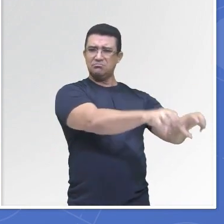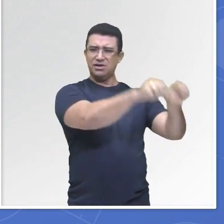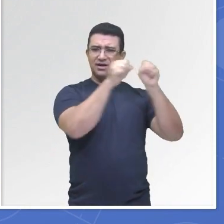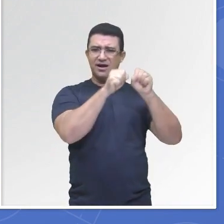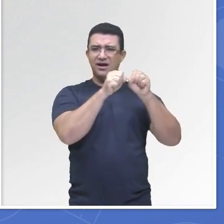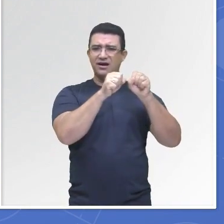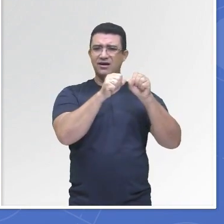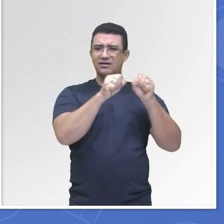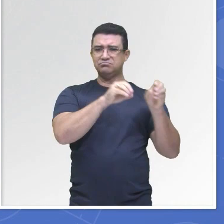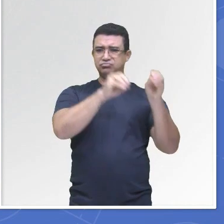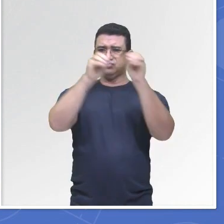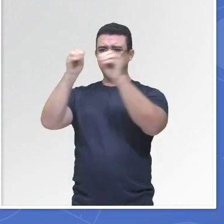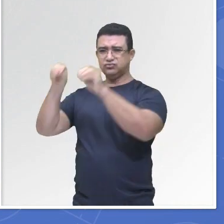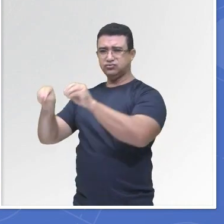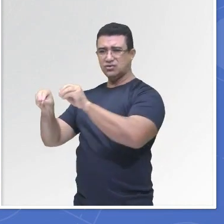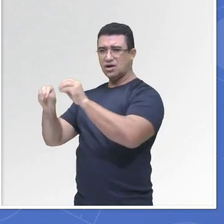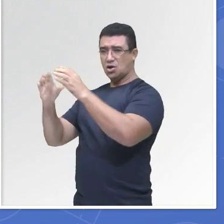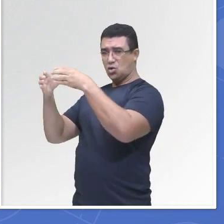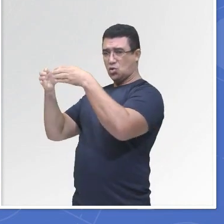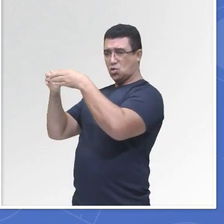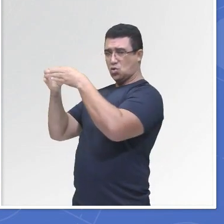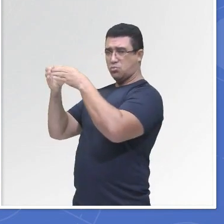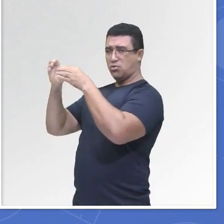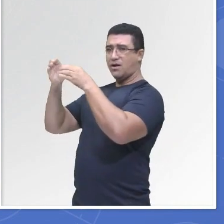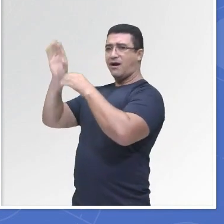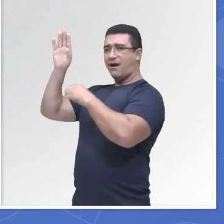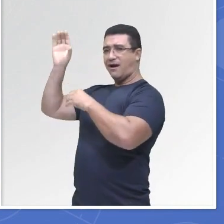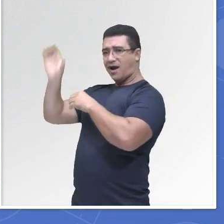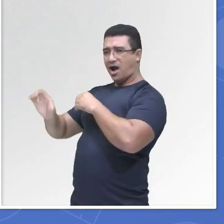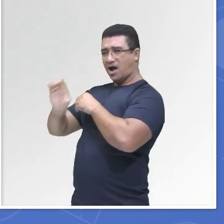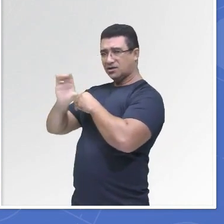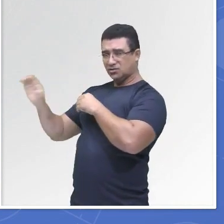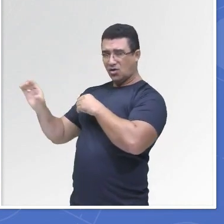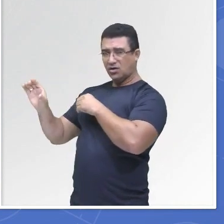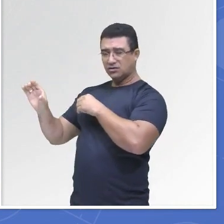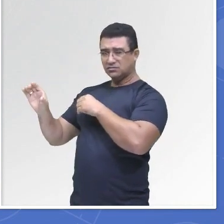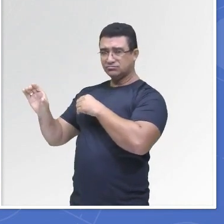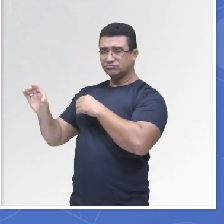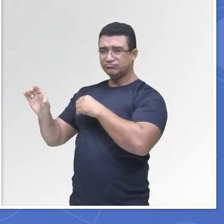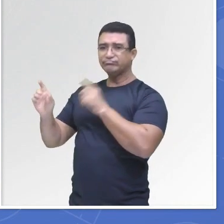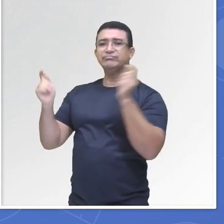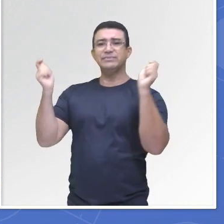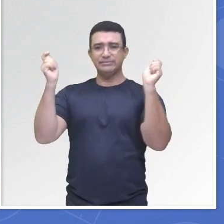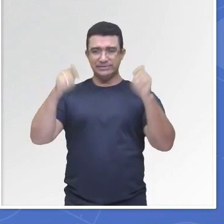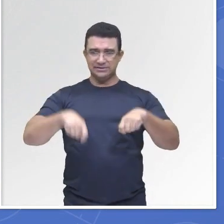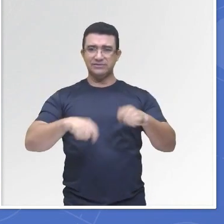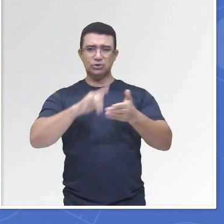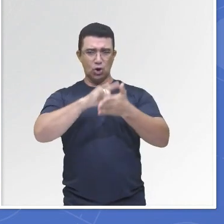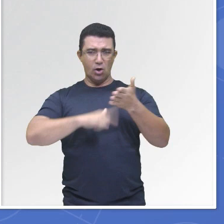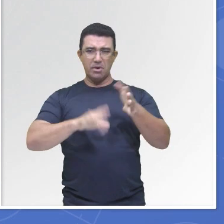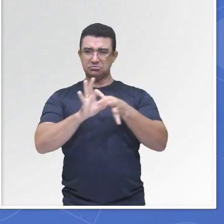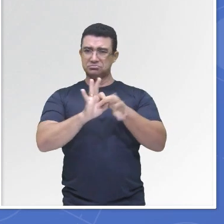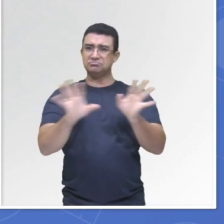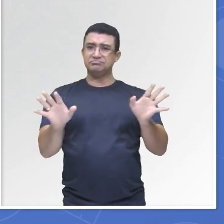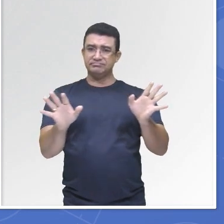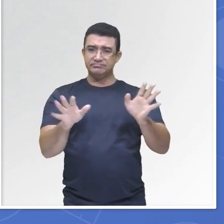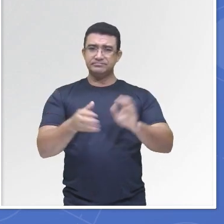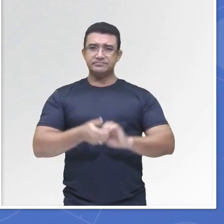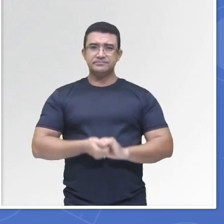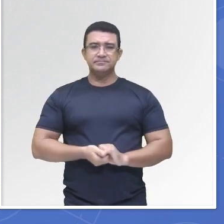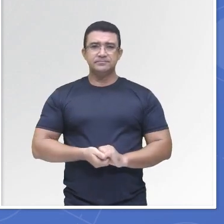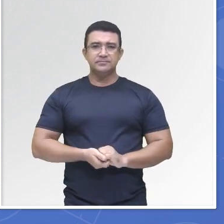dessas missões criadas aí pelos religiosos, né? Então a gente vai ver